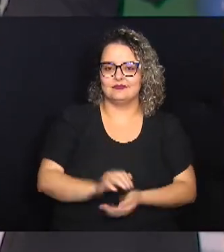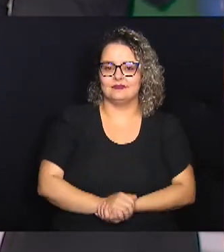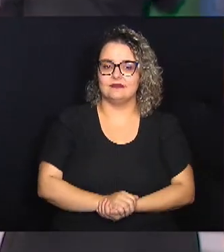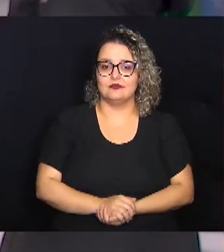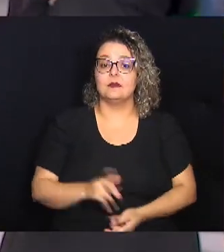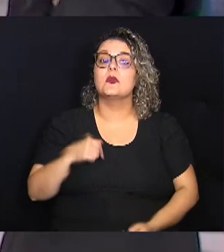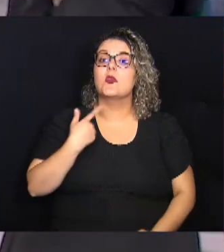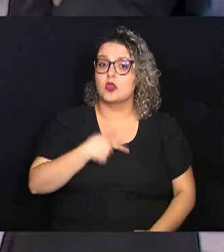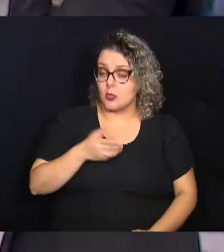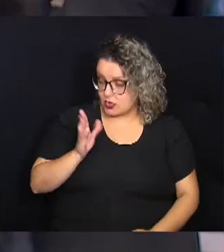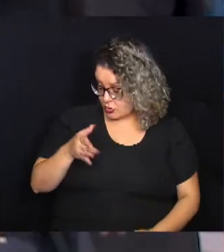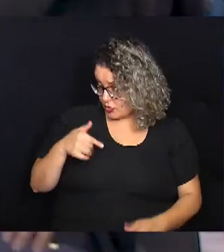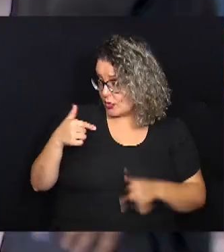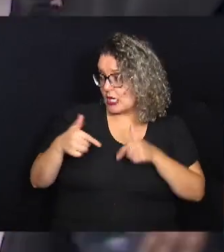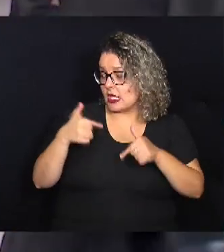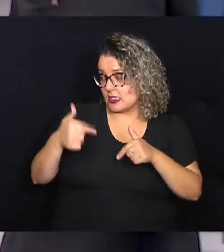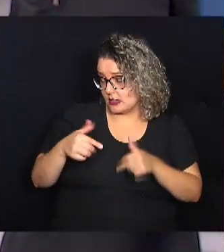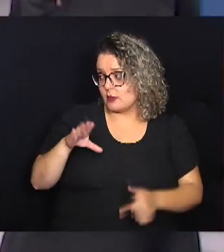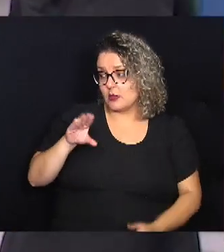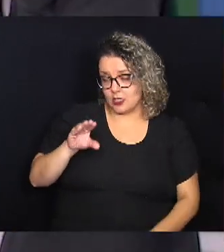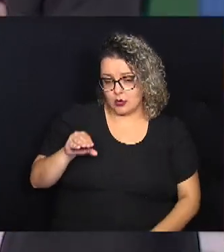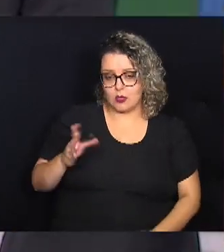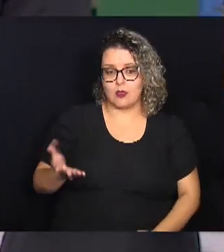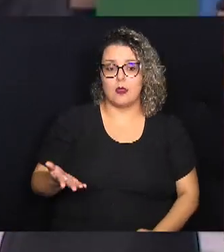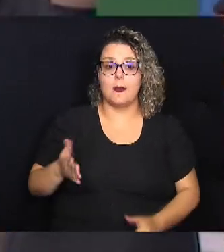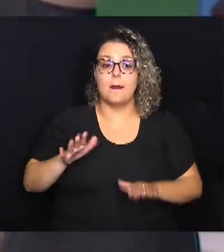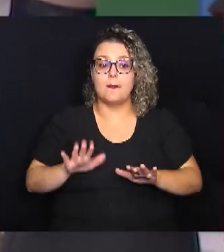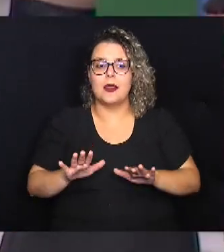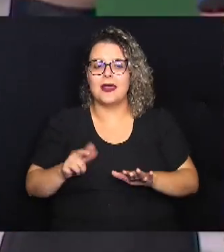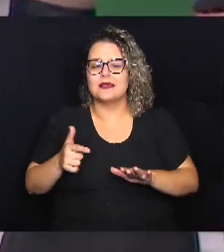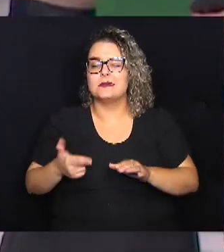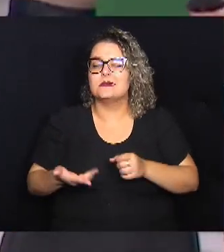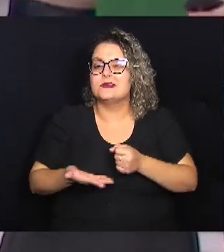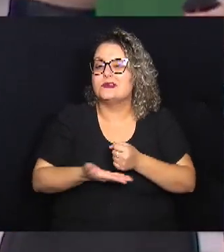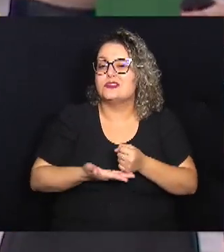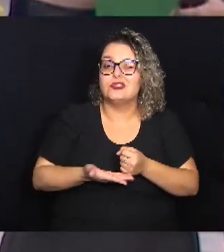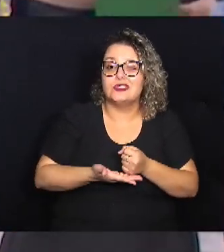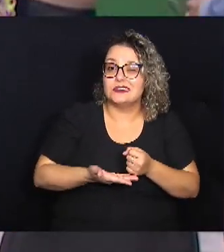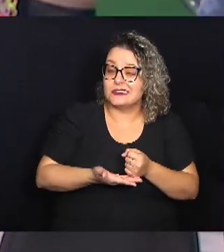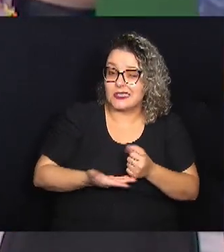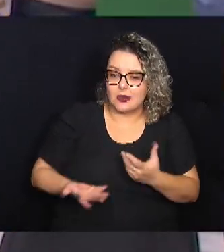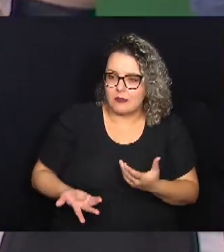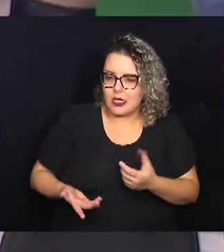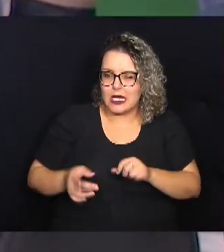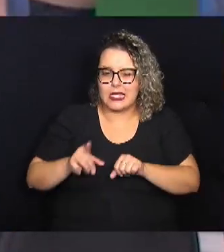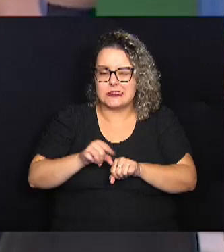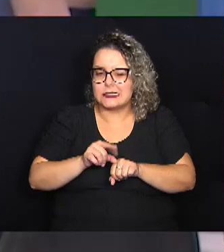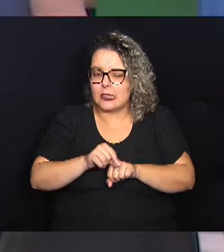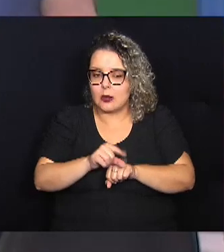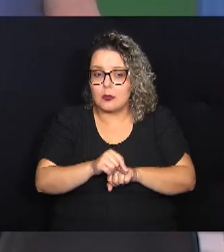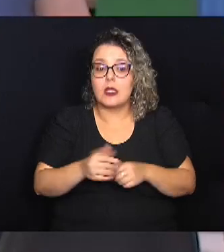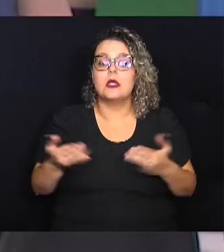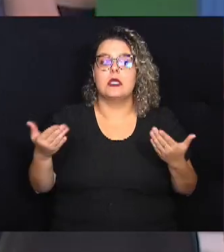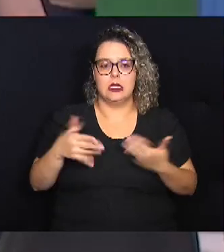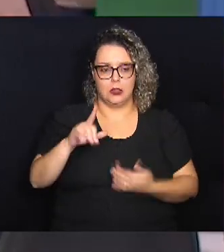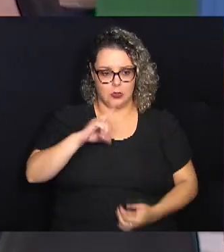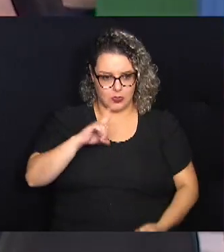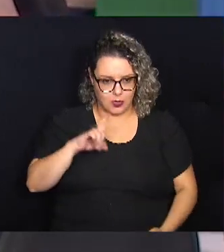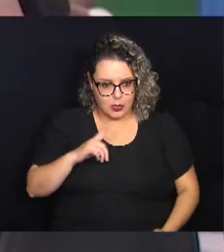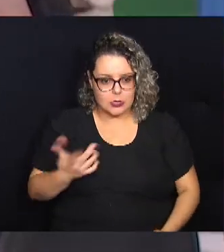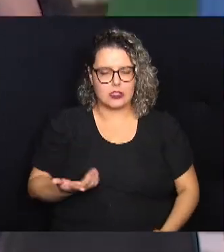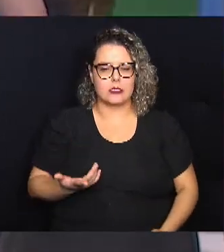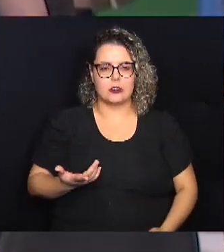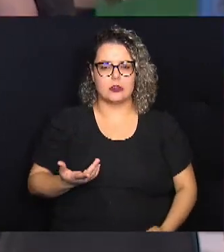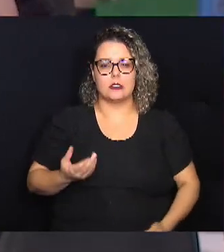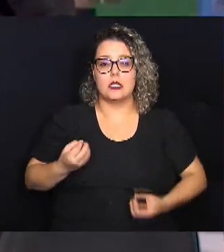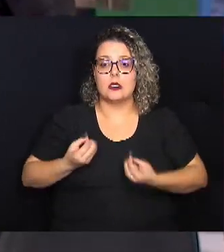Nós já trabalhávamos com fantoches, porém a gente não tinha fundamentação disso. Então agora a gente tem essa fundamentação e trouxe